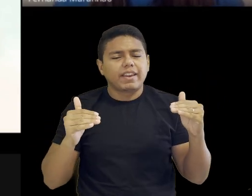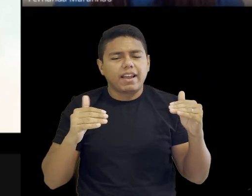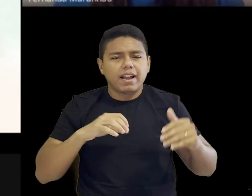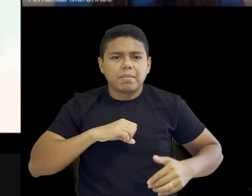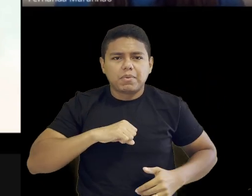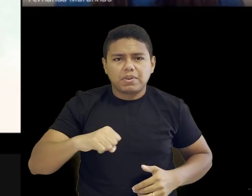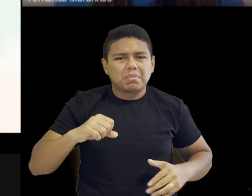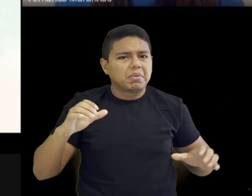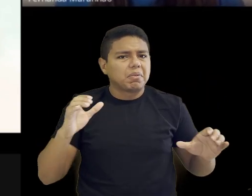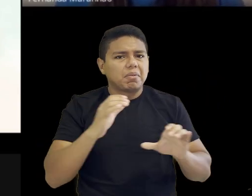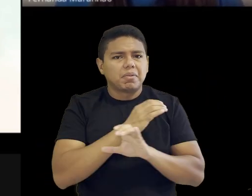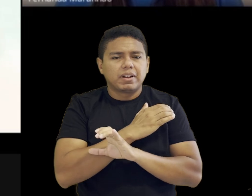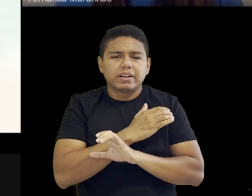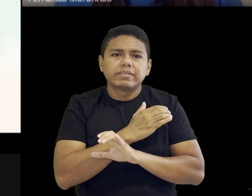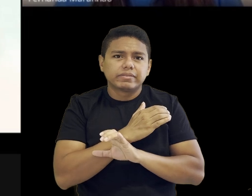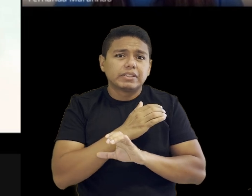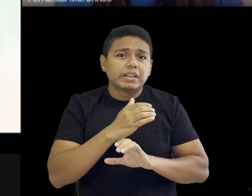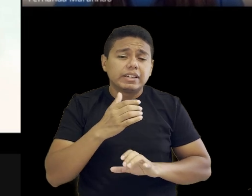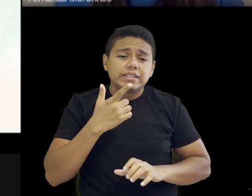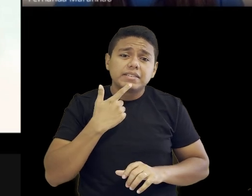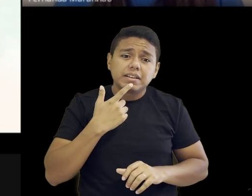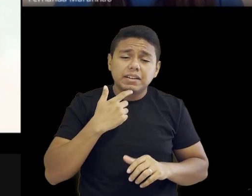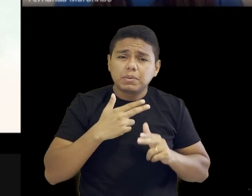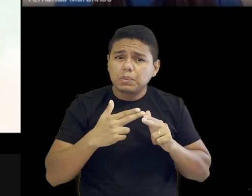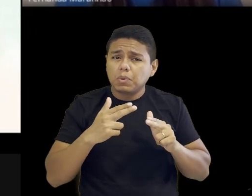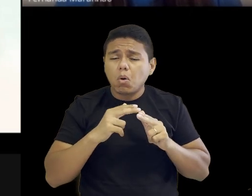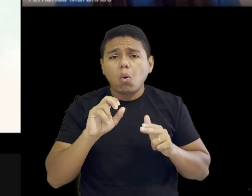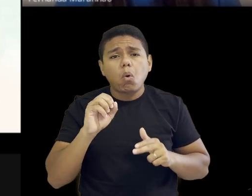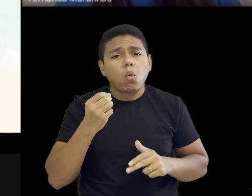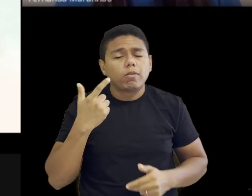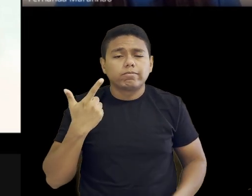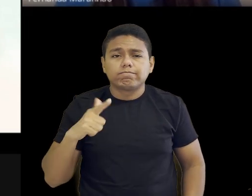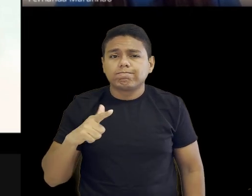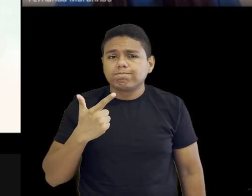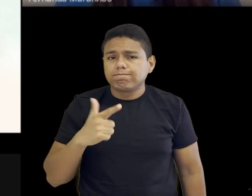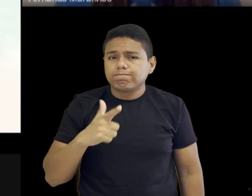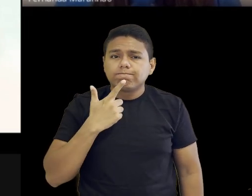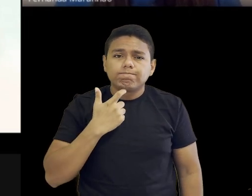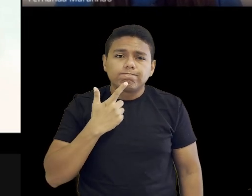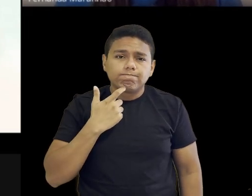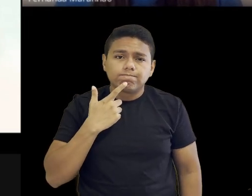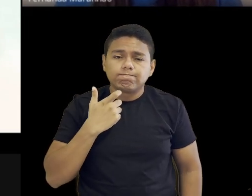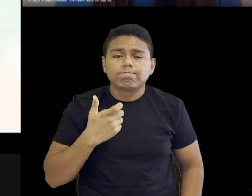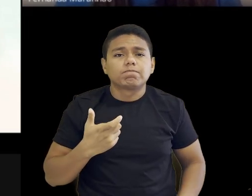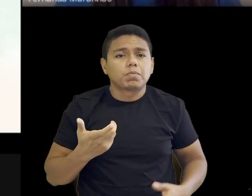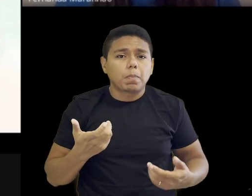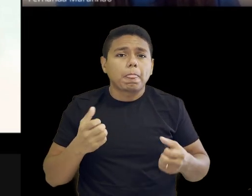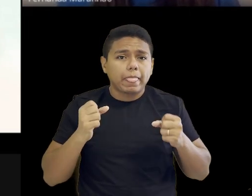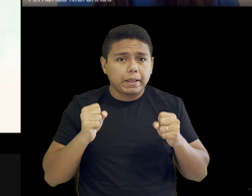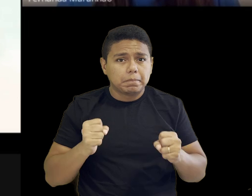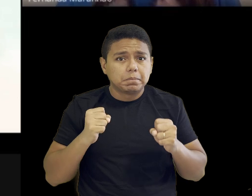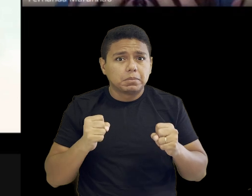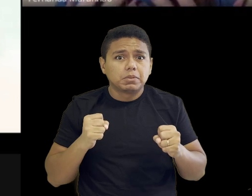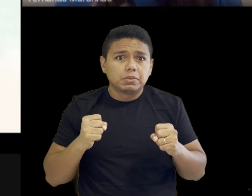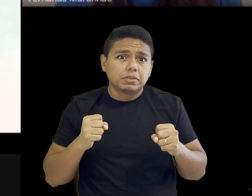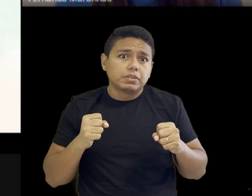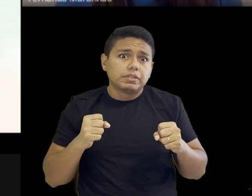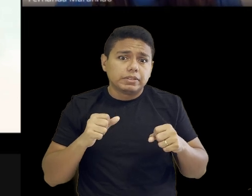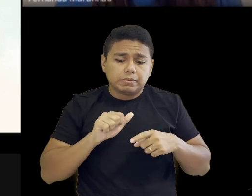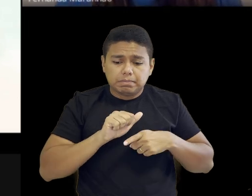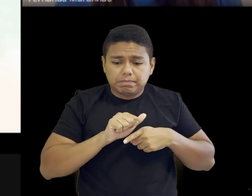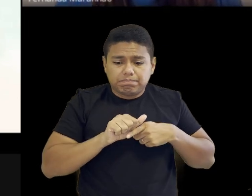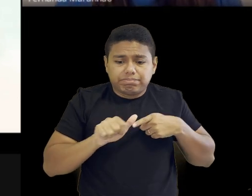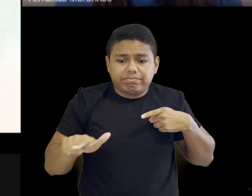o sangramento ele vai ser discreto ou ausente. Na verdade, depois de ter um sangramento, essa paciente costuma cursar